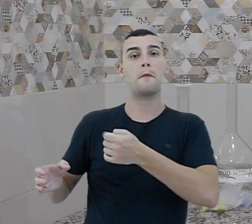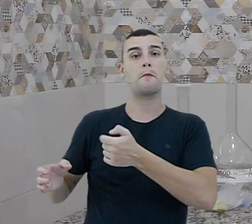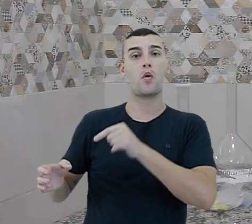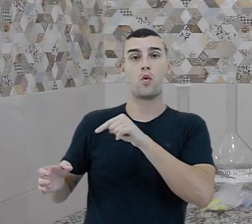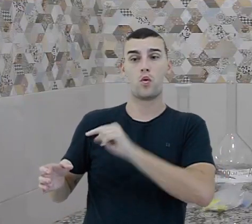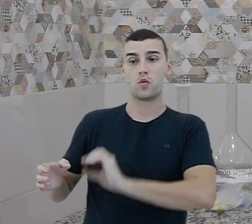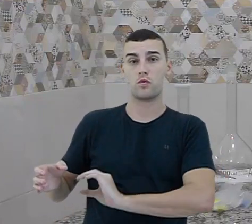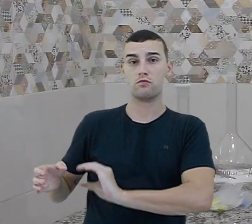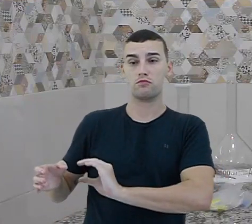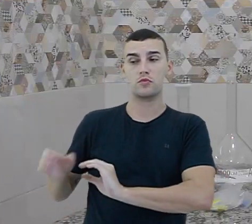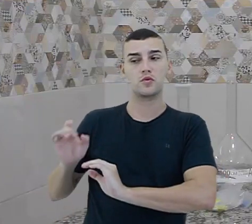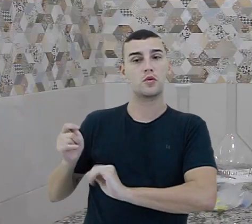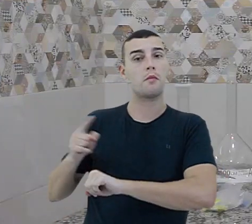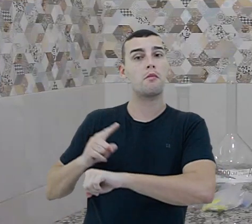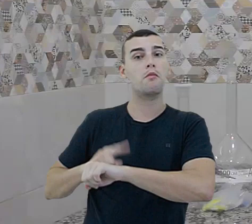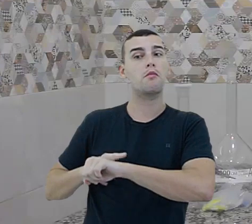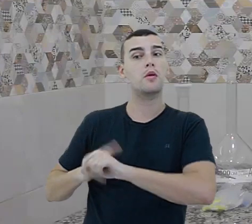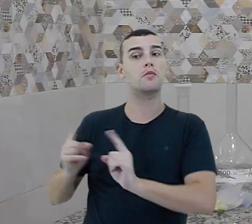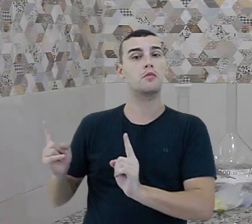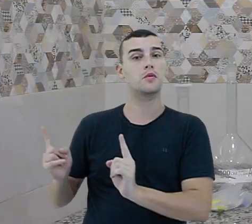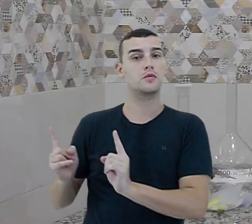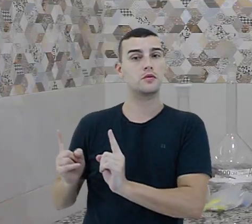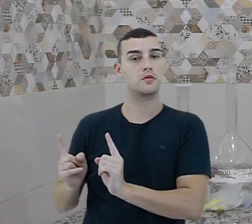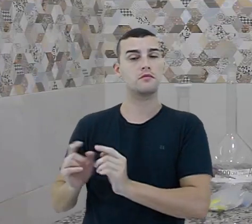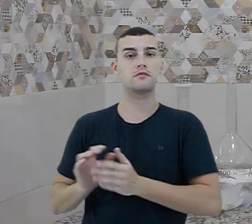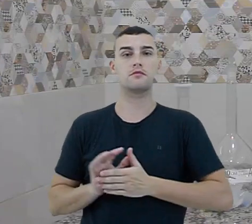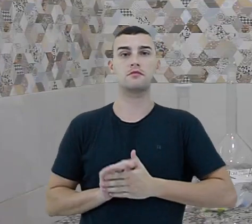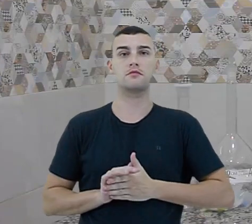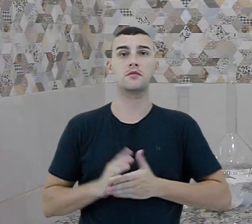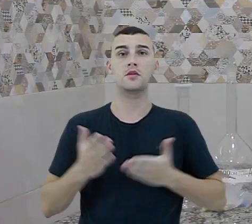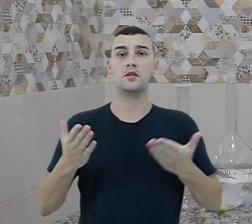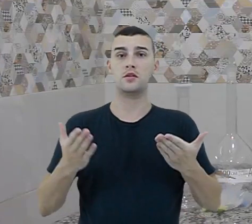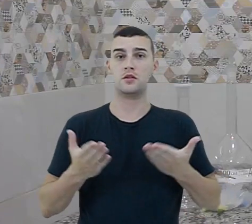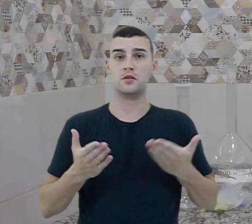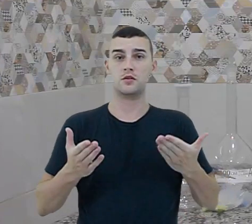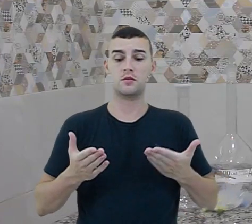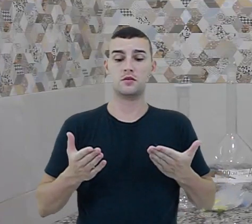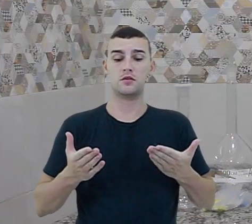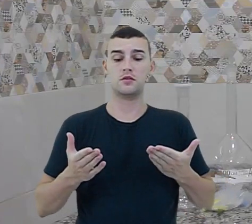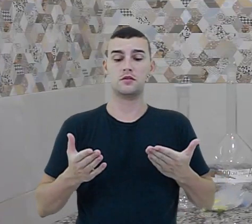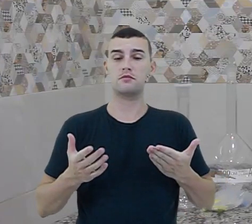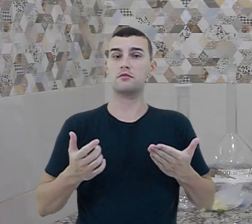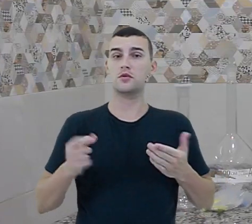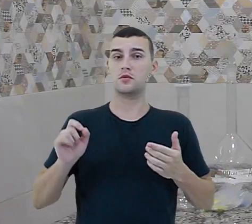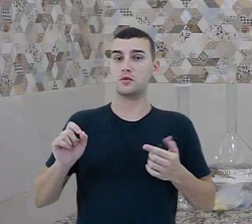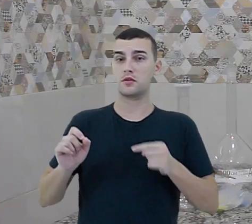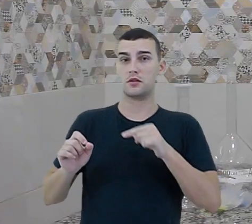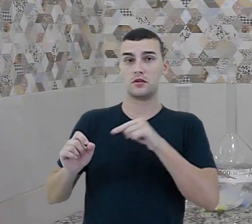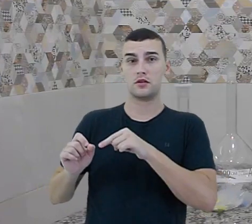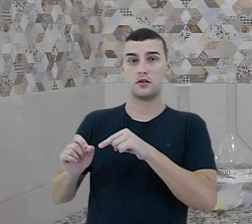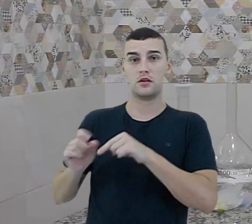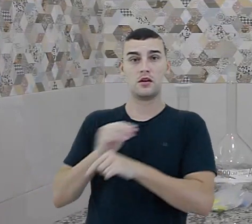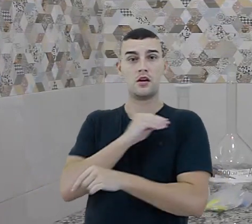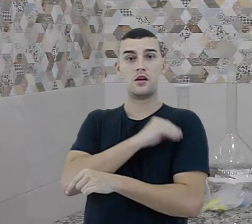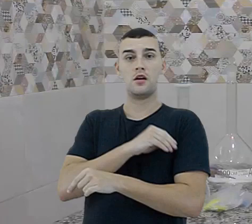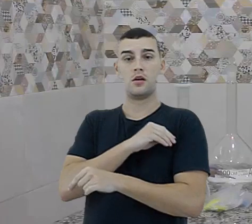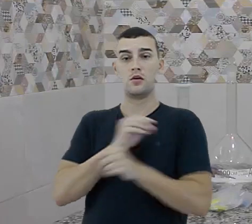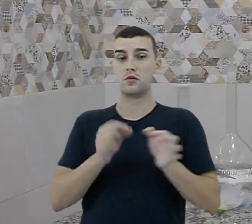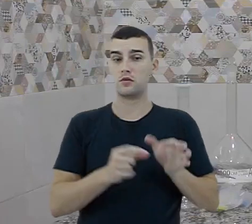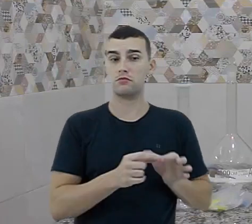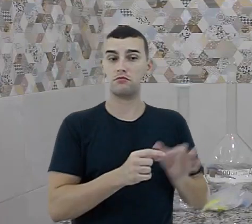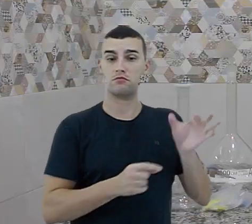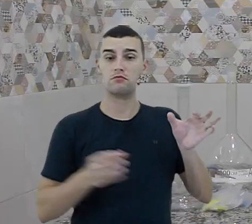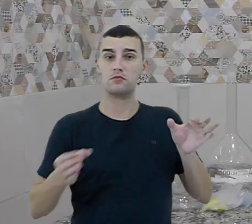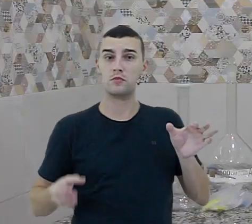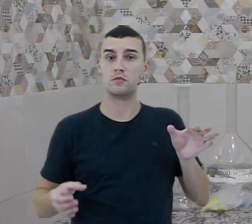recipiente, de forma que ele acondicione temporariamente. E aí eu fui agora transferir o que estava aqui